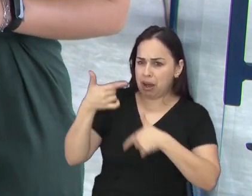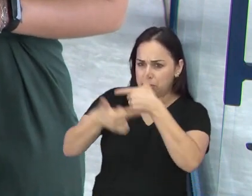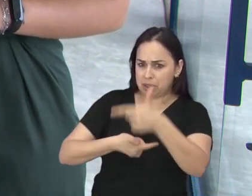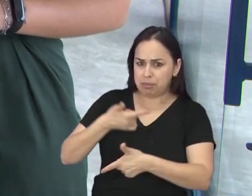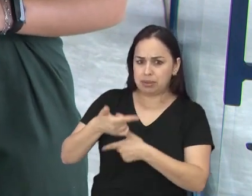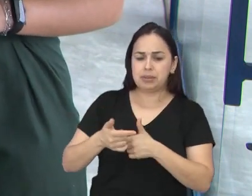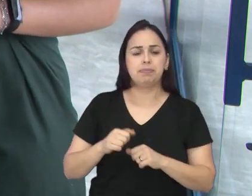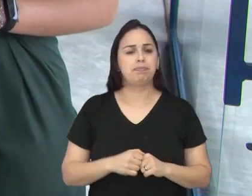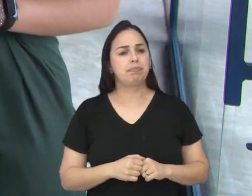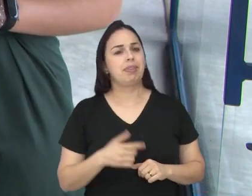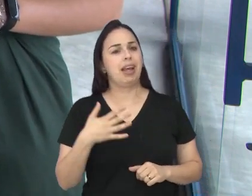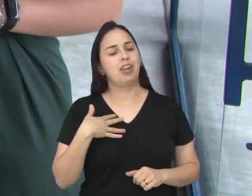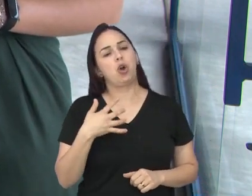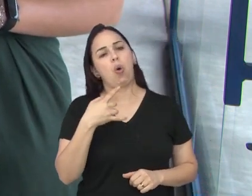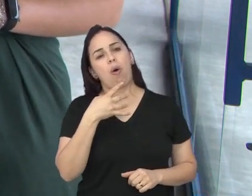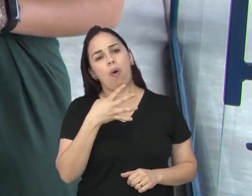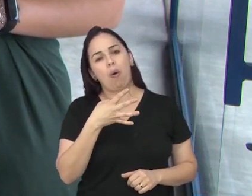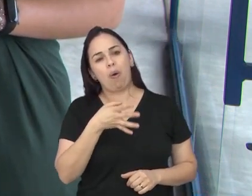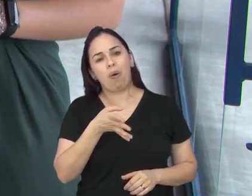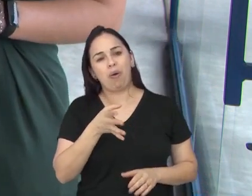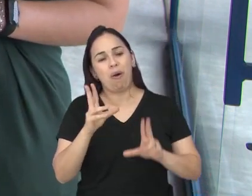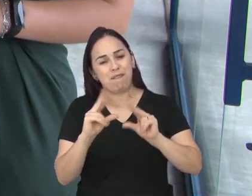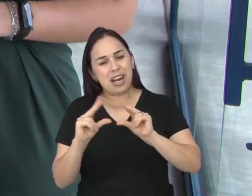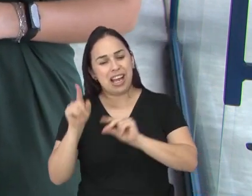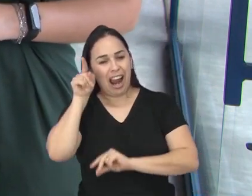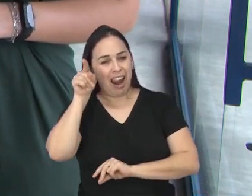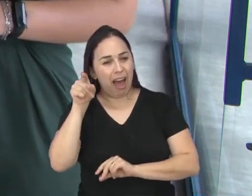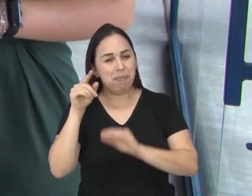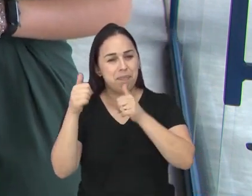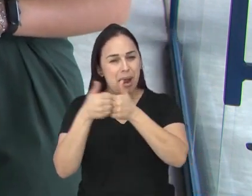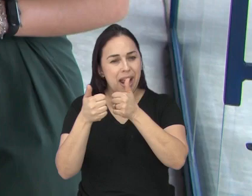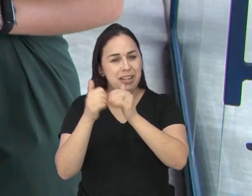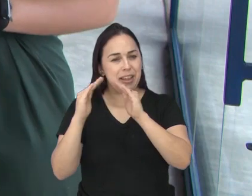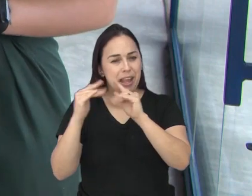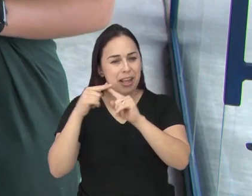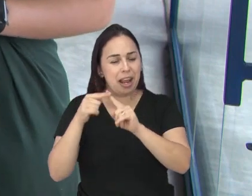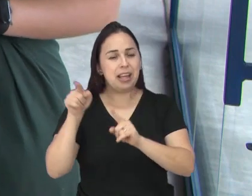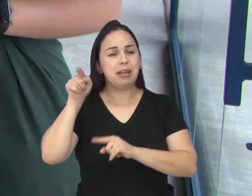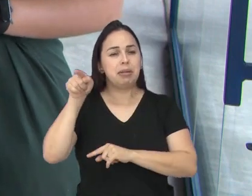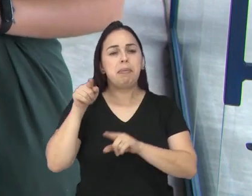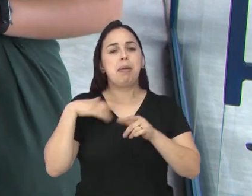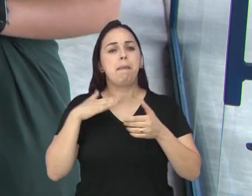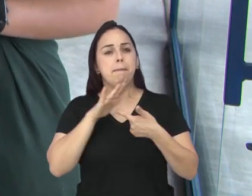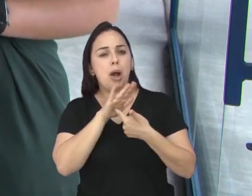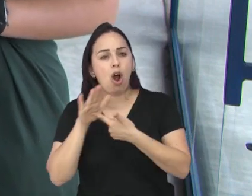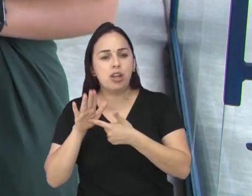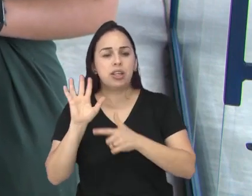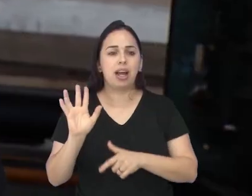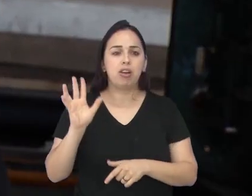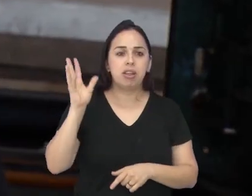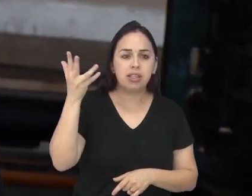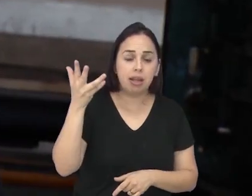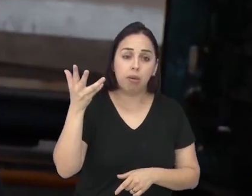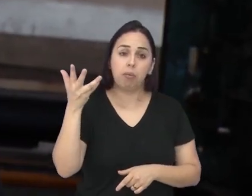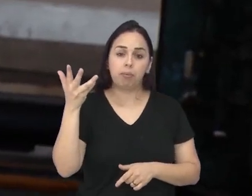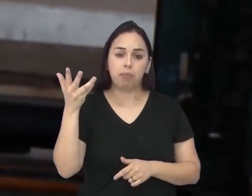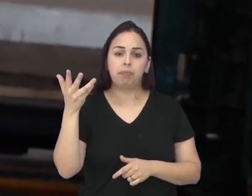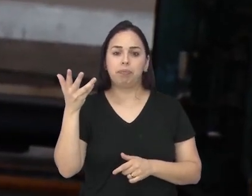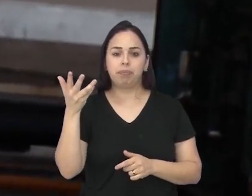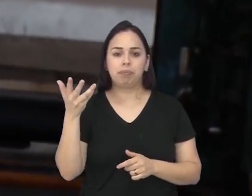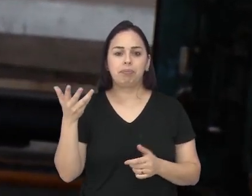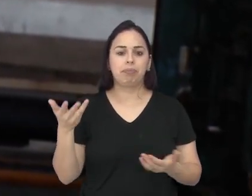acho que a gente podia conversar sobre a capela lá, fica mais gostoso, a gente mostra, eu mostro o que aconteceu, né? E